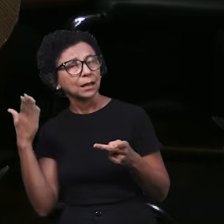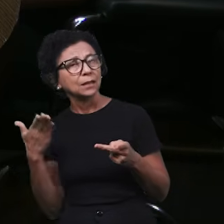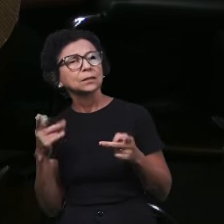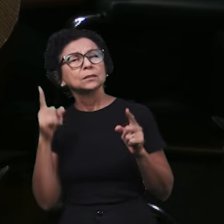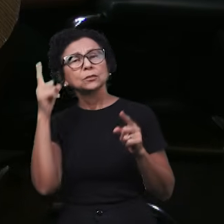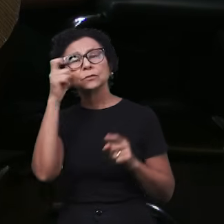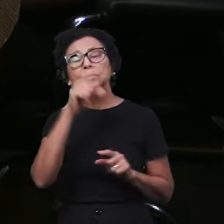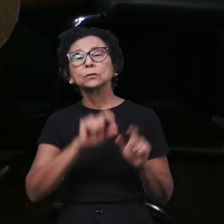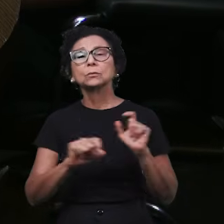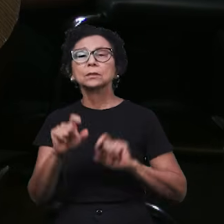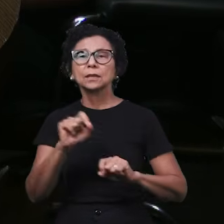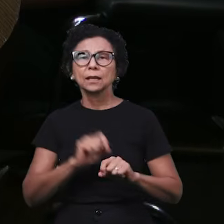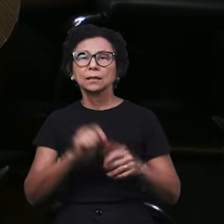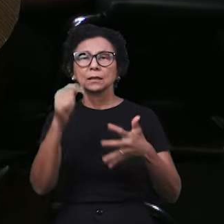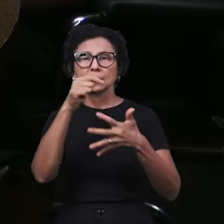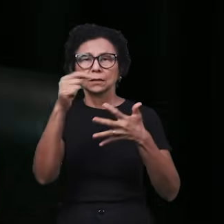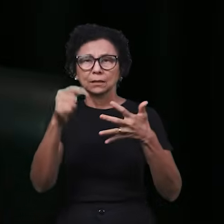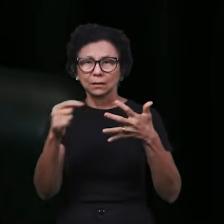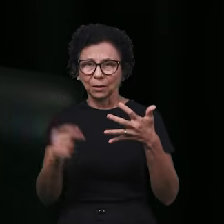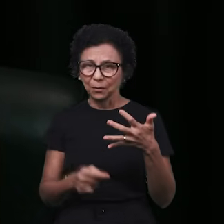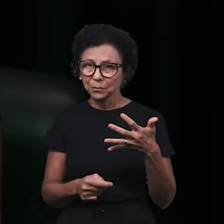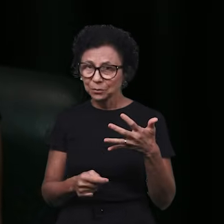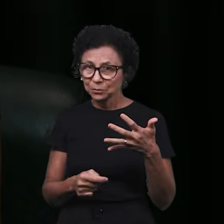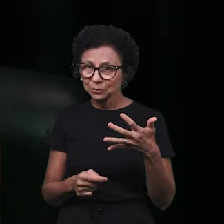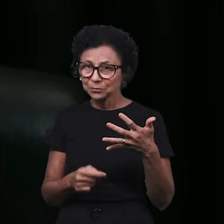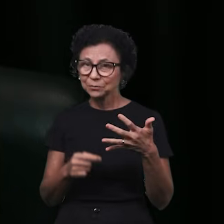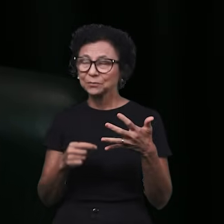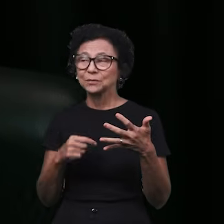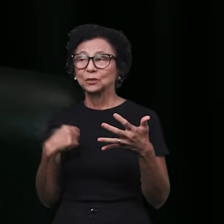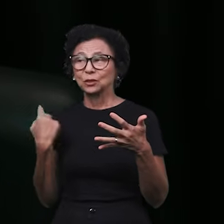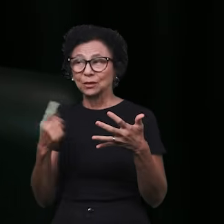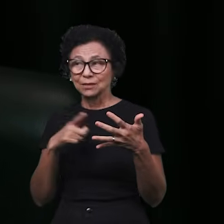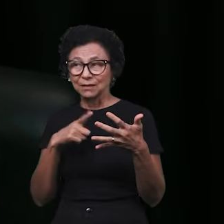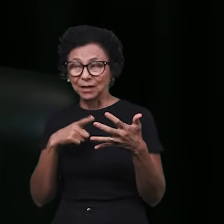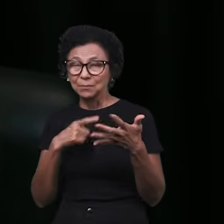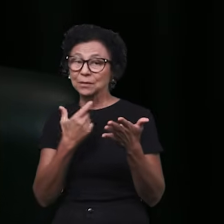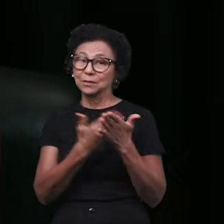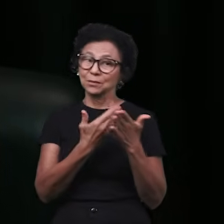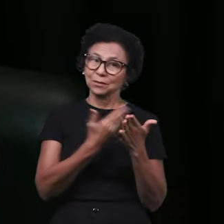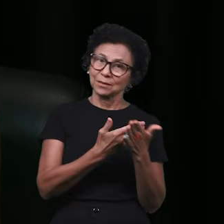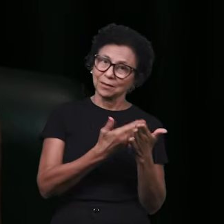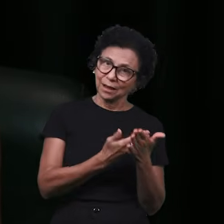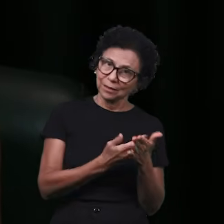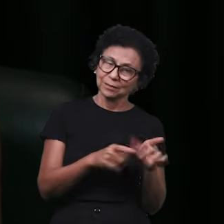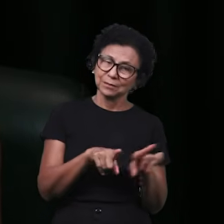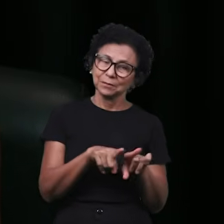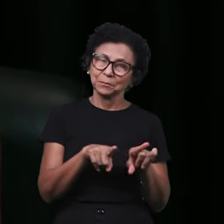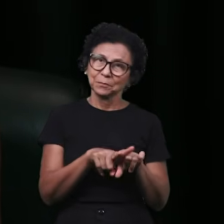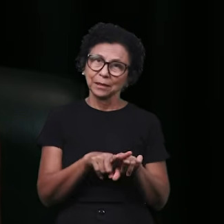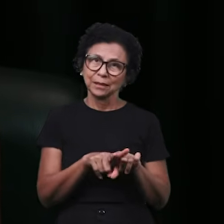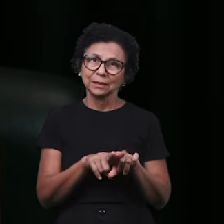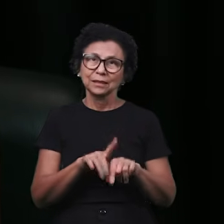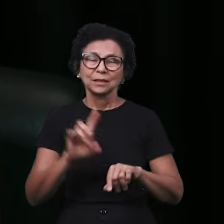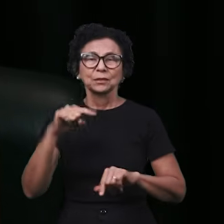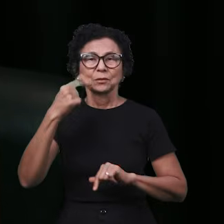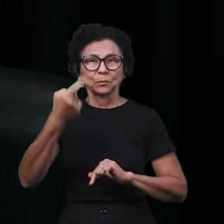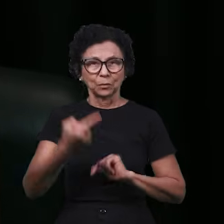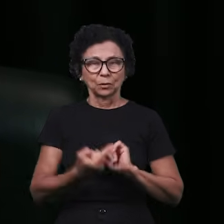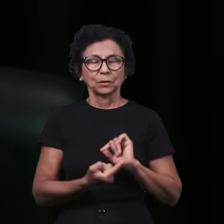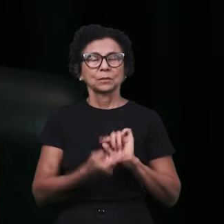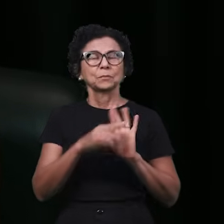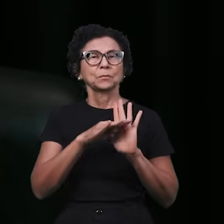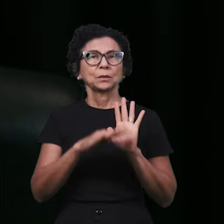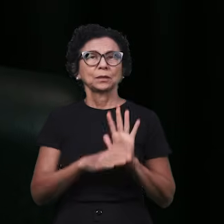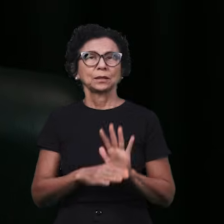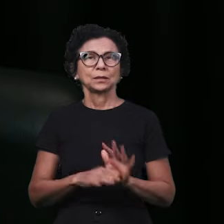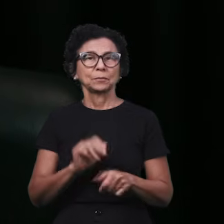tópicos, nós vamos estudá-los também para a gente trazer, né? E aí vai ficar para o próximo episódio. E aguardo vocês até lá.